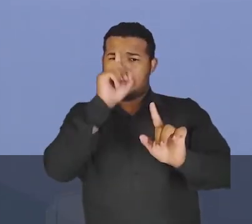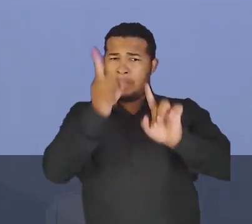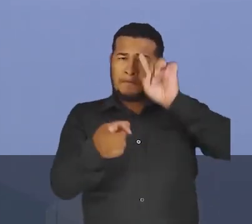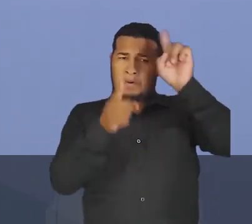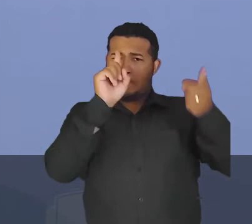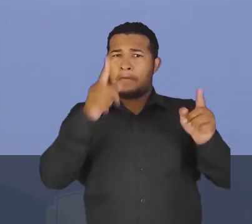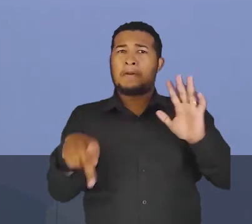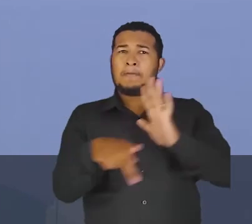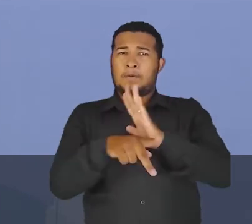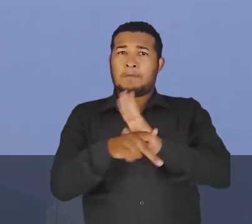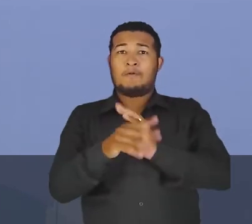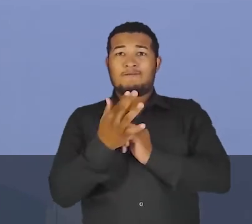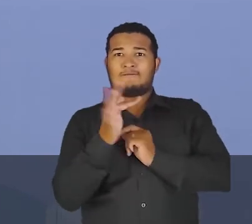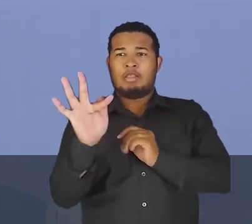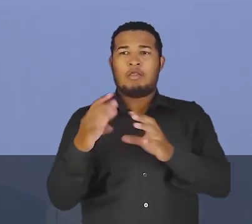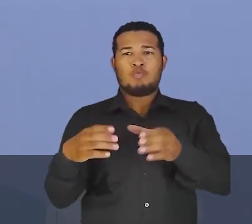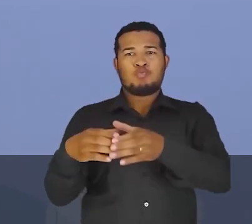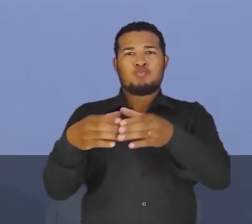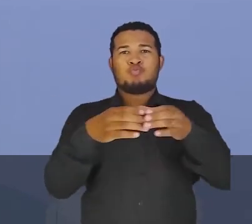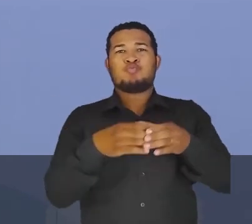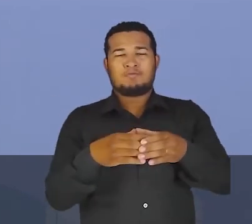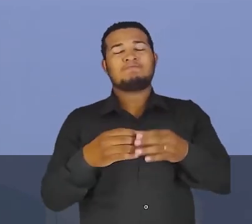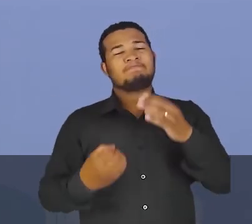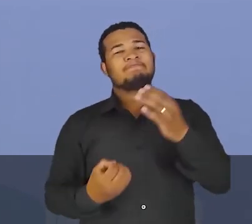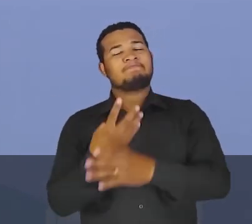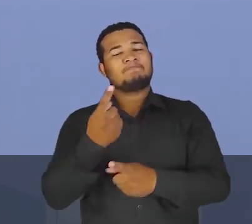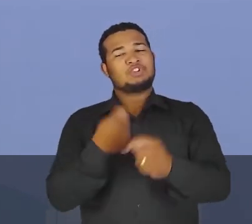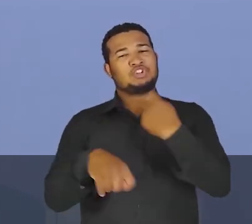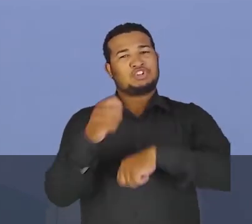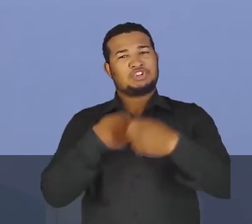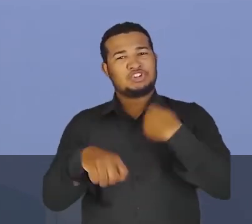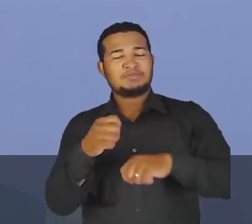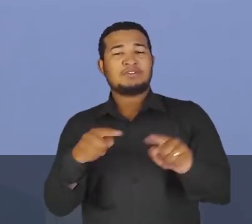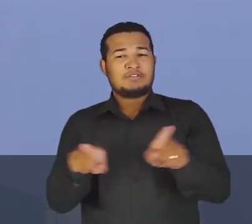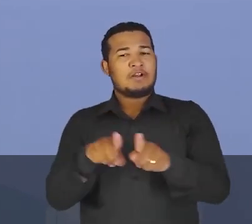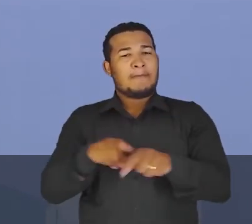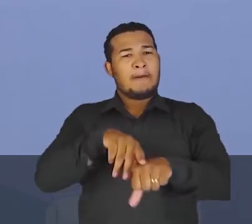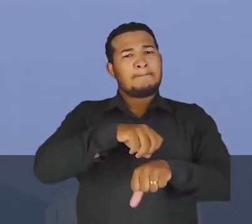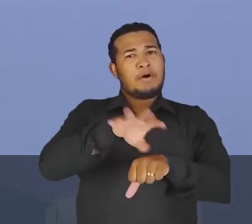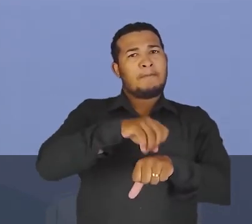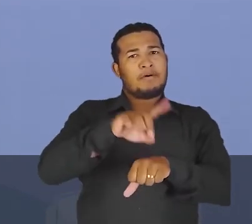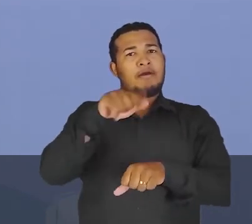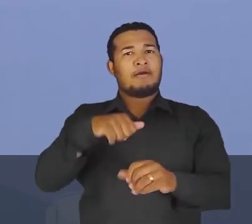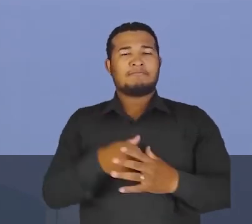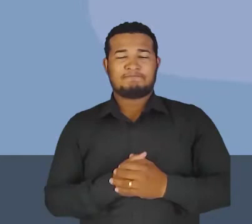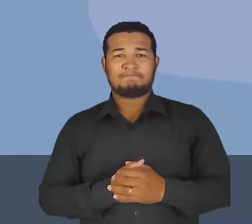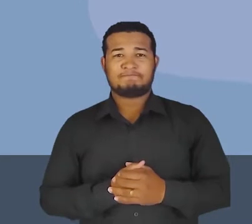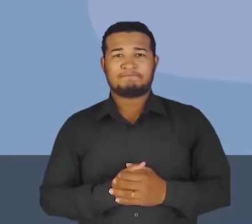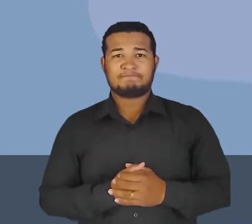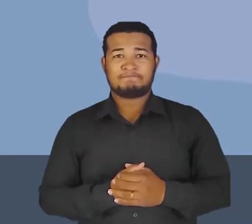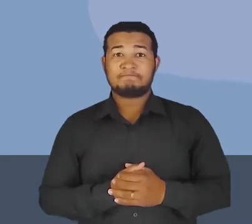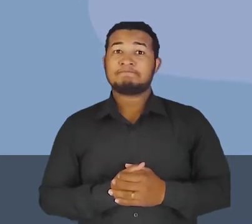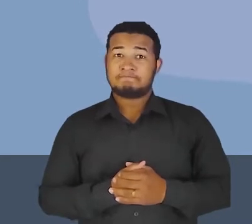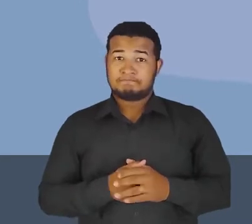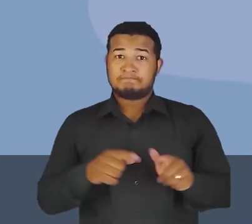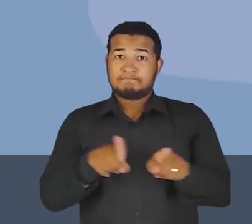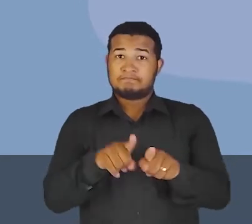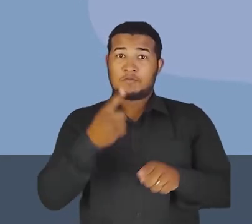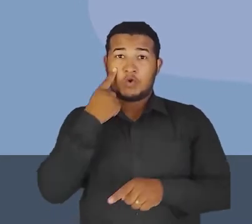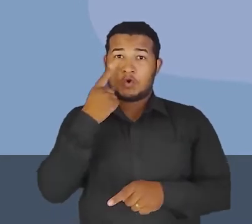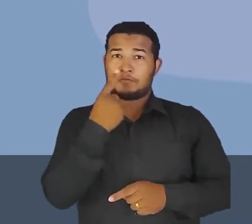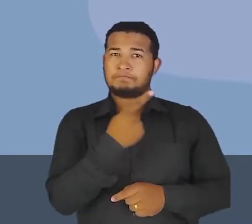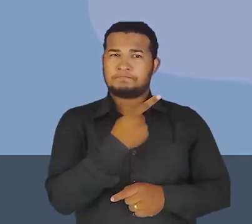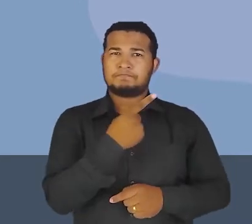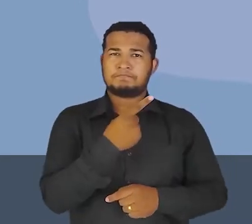principais, as ordens federais do nosso país, elas são administradas, são mandadas. E observa aqui no slide um ponto importante, que é quem